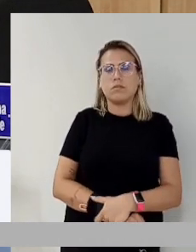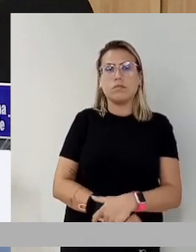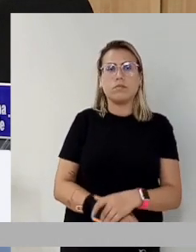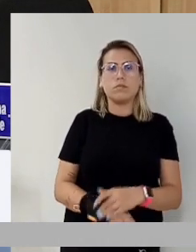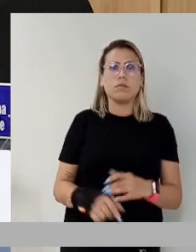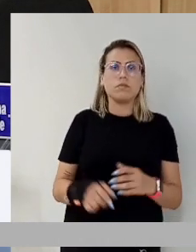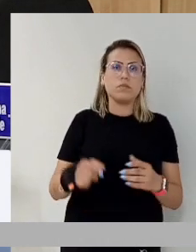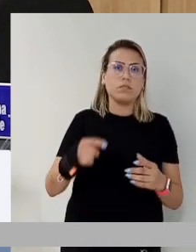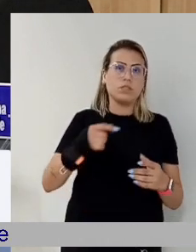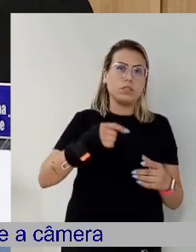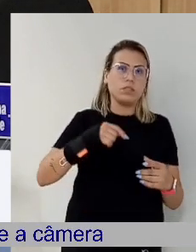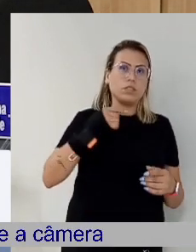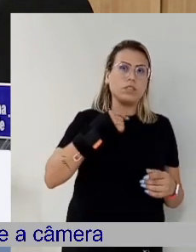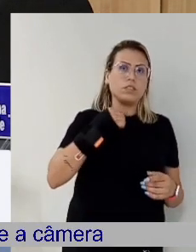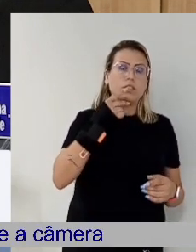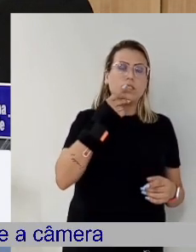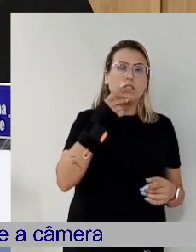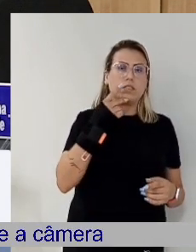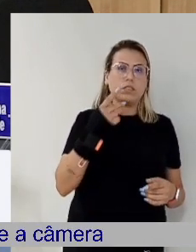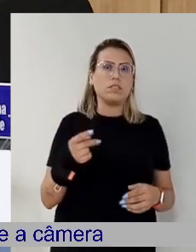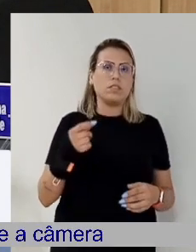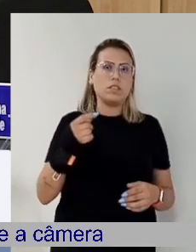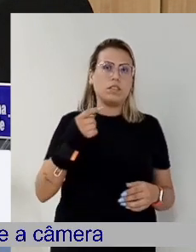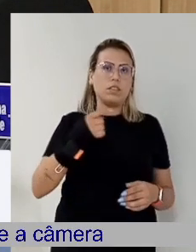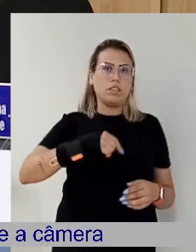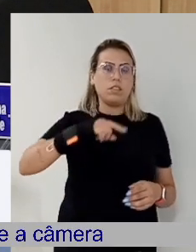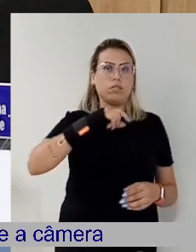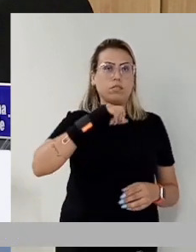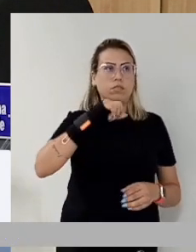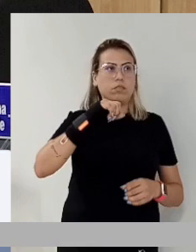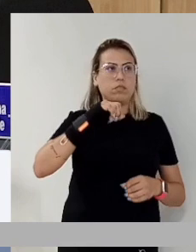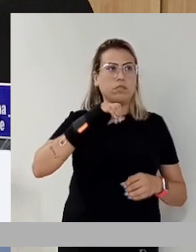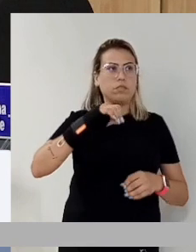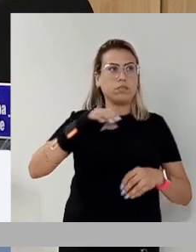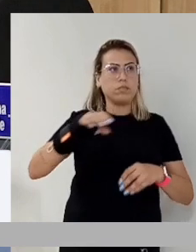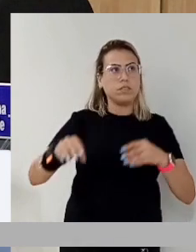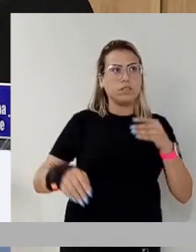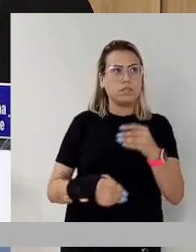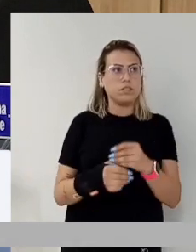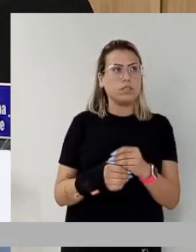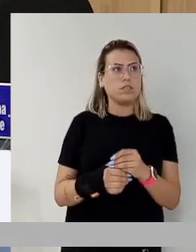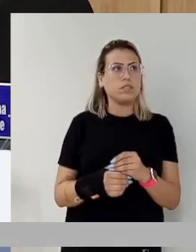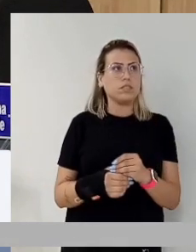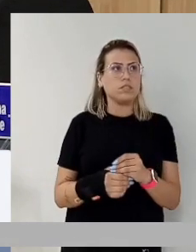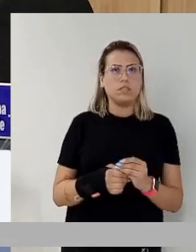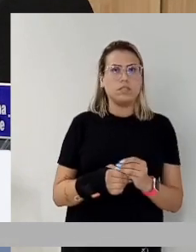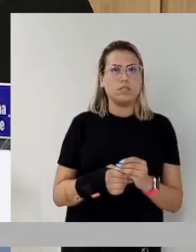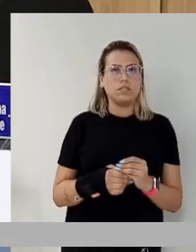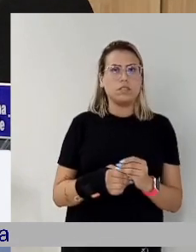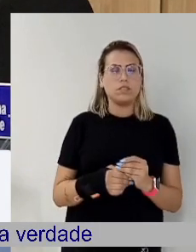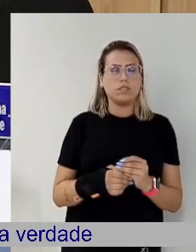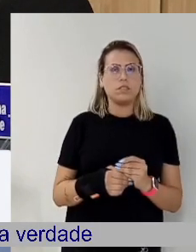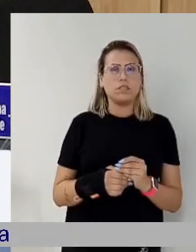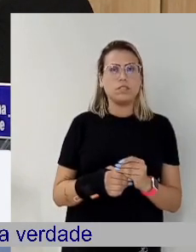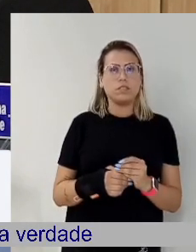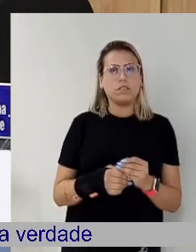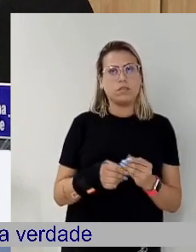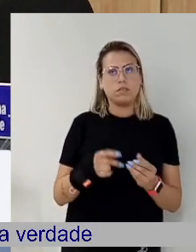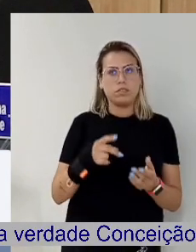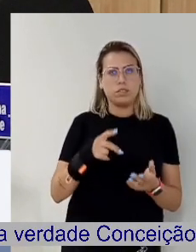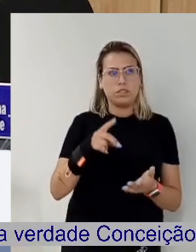falo aqui que a câmara tem dado a sua contribuição tem dado mesmo isso é verdade